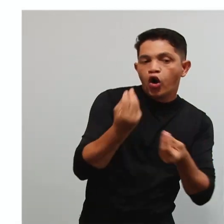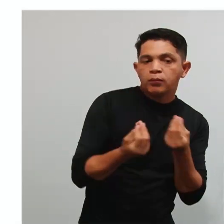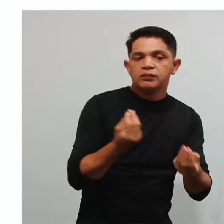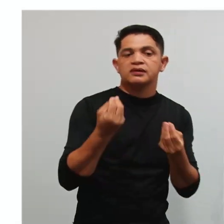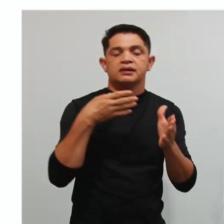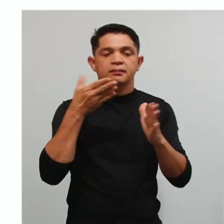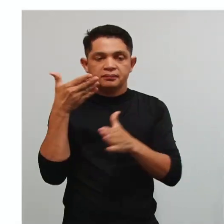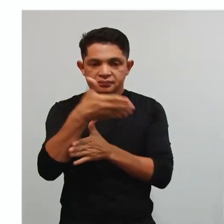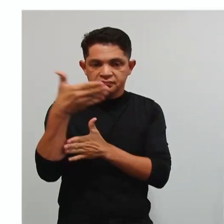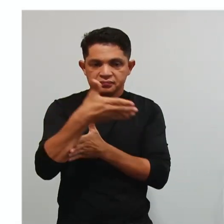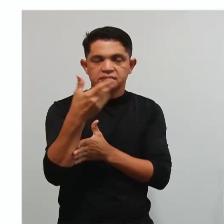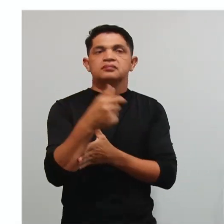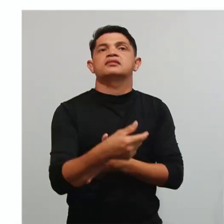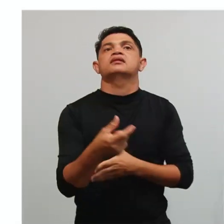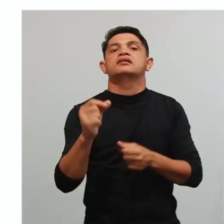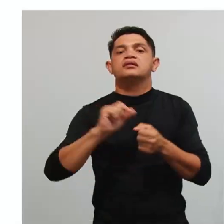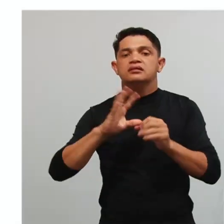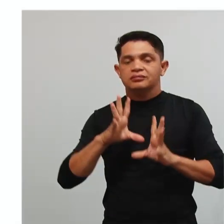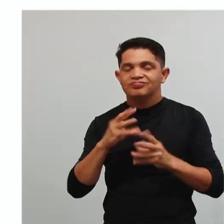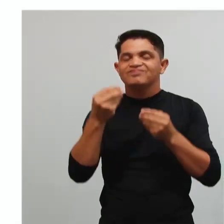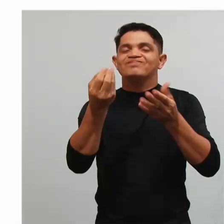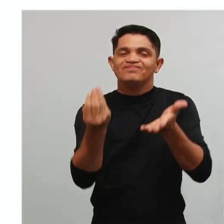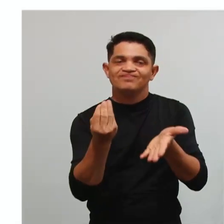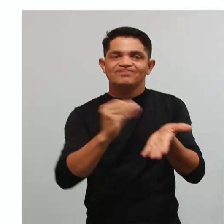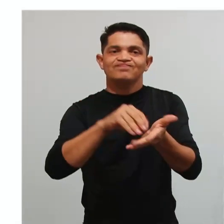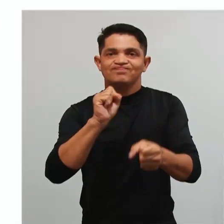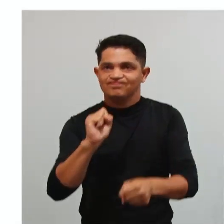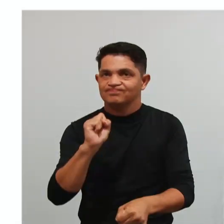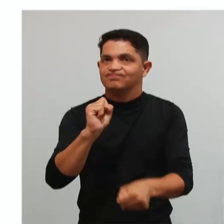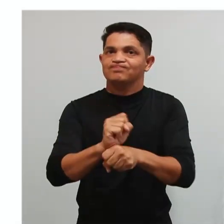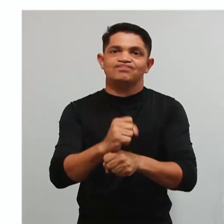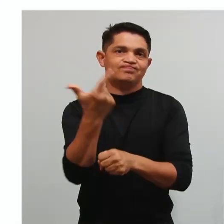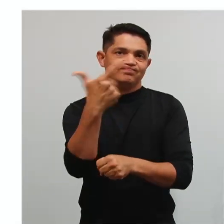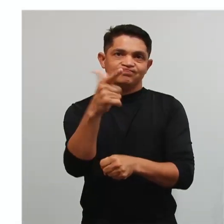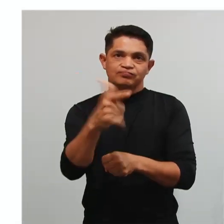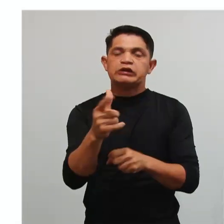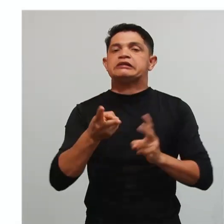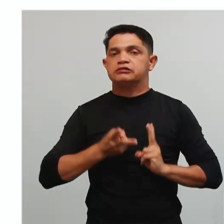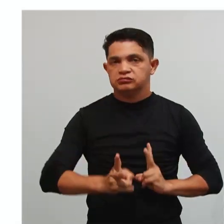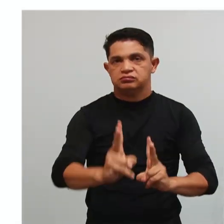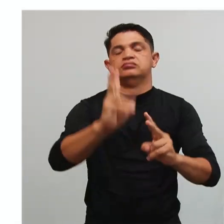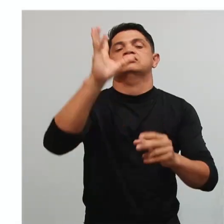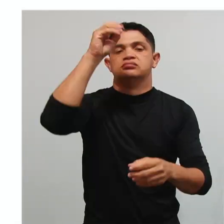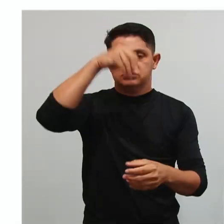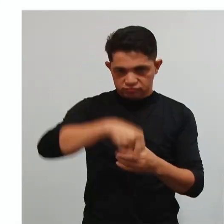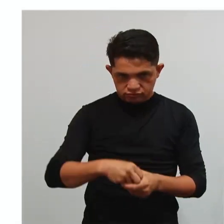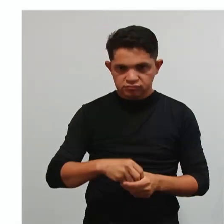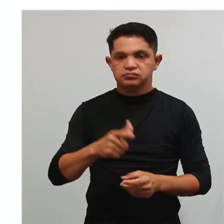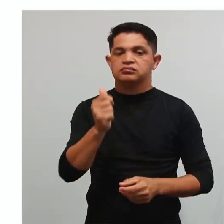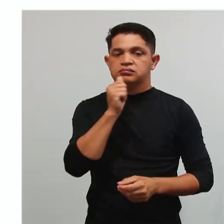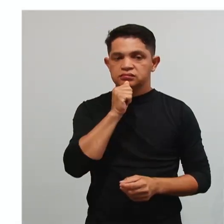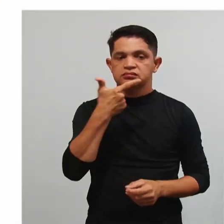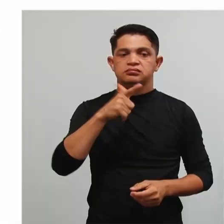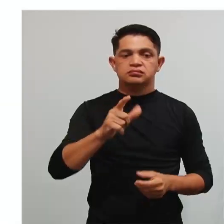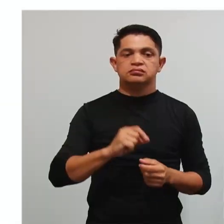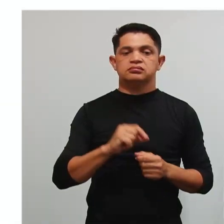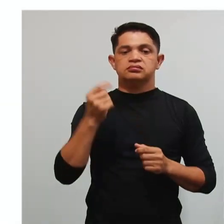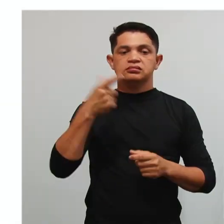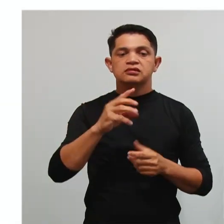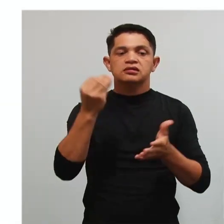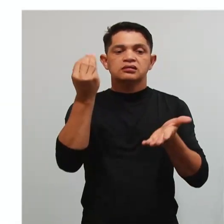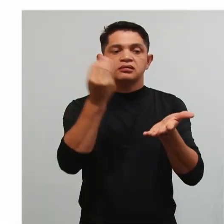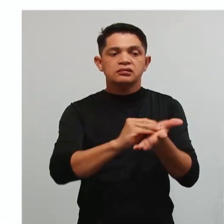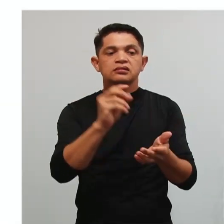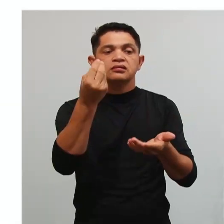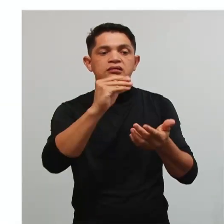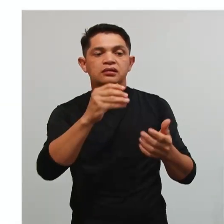própria. Ela é escrita sem parágrafos, sem emendas ou rasuras. Esse sem parágrafo é que normalmente a gente usa